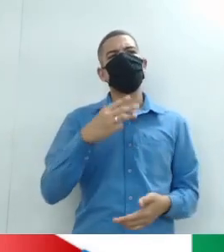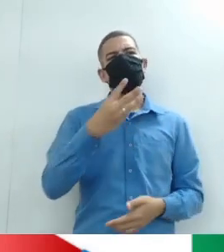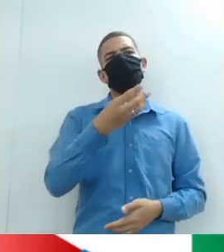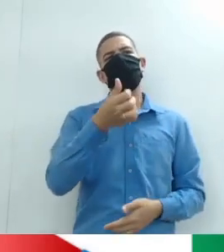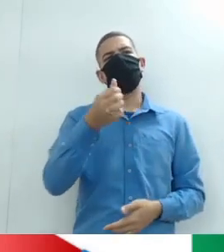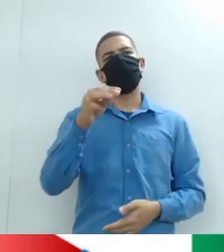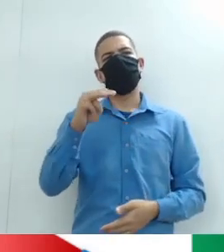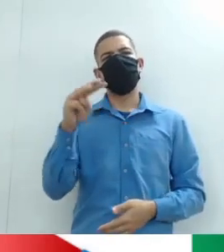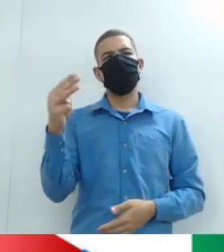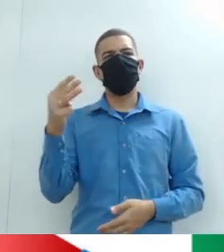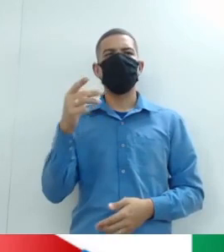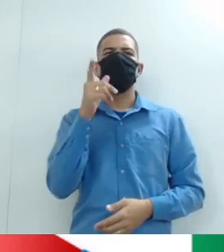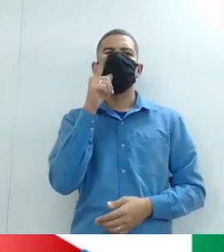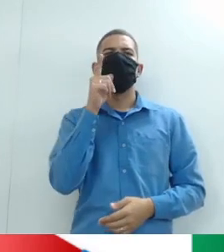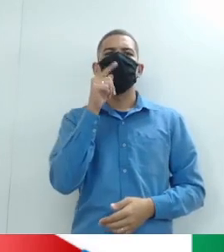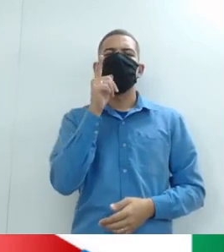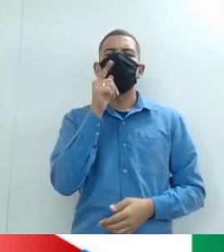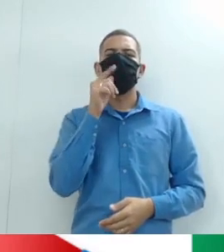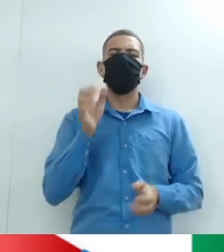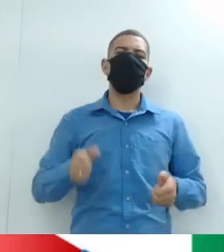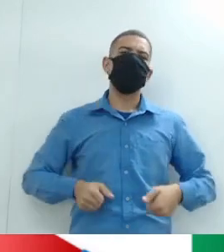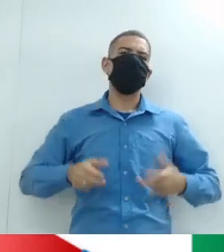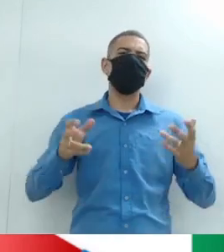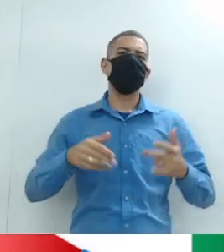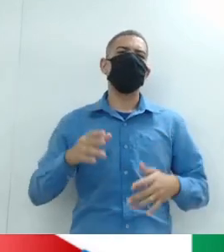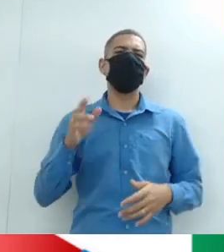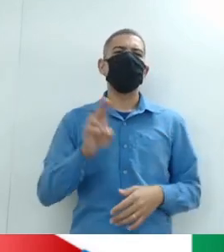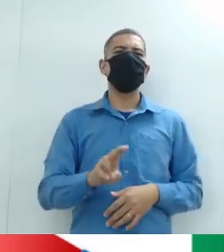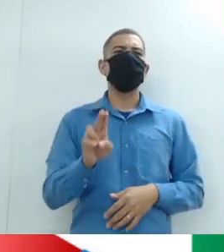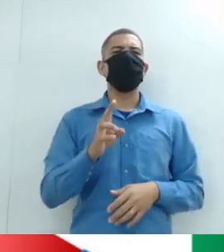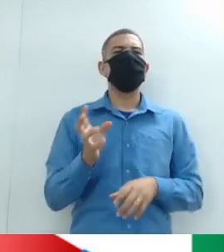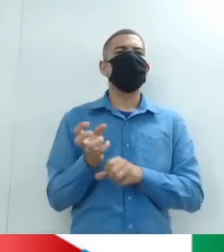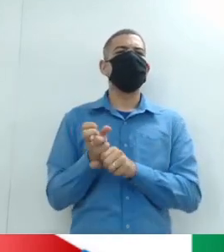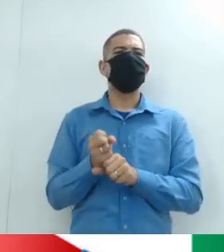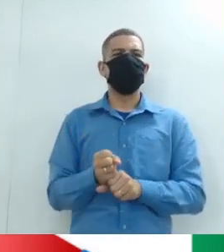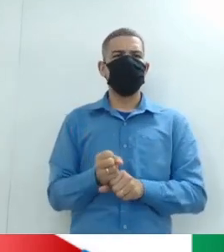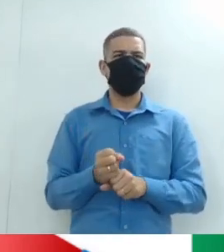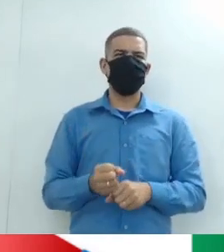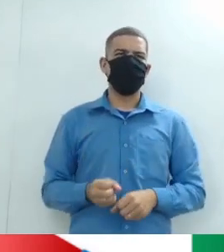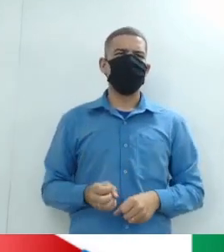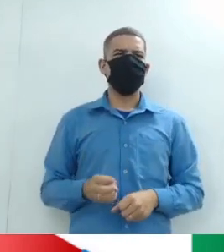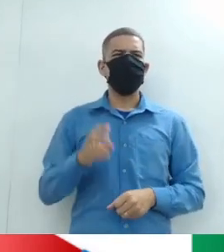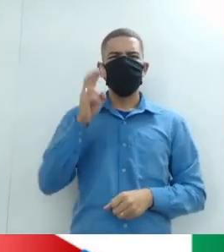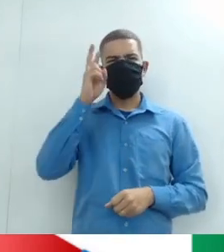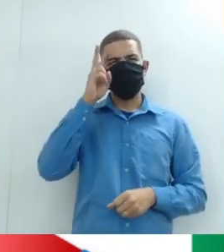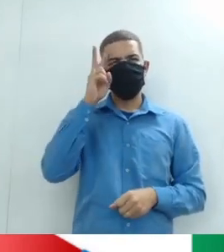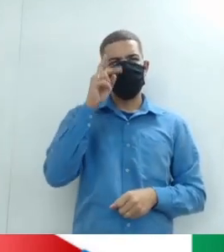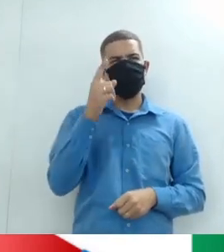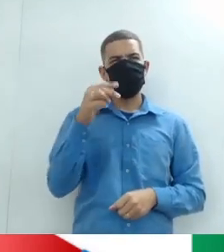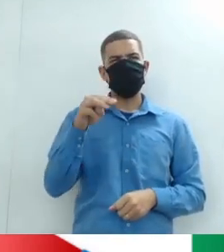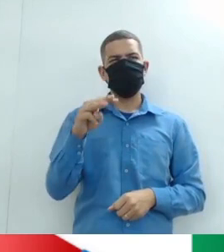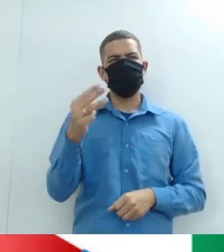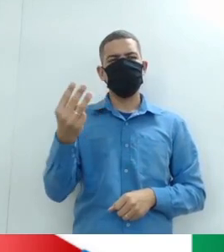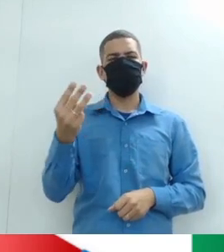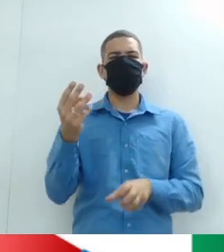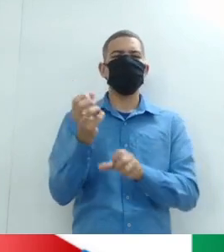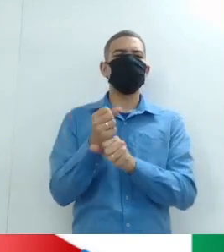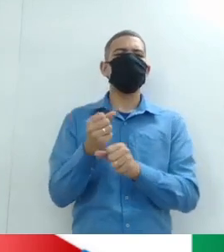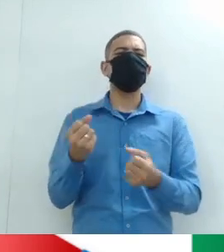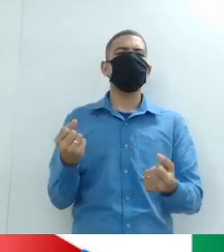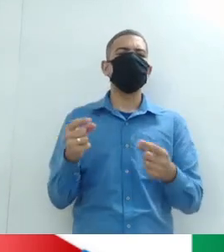cúbicos. Quantos litros d'água foram consumidos? Presta atenção. Lembra no começo da nossa videoaula, 1 metro cúbico equivale a